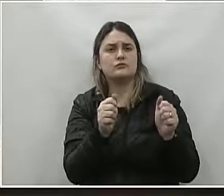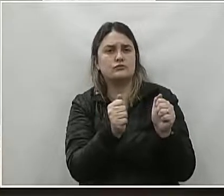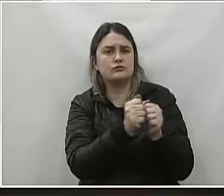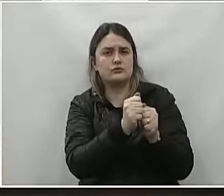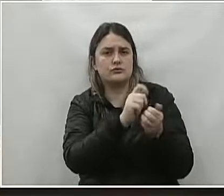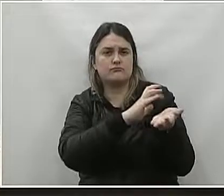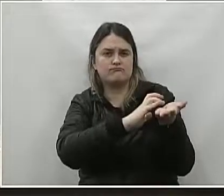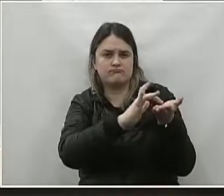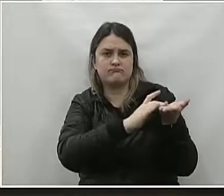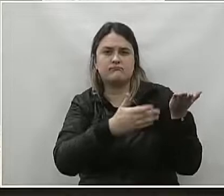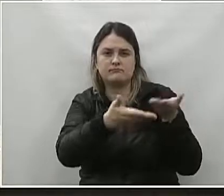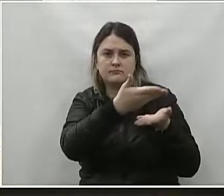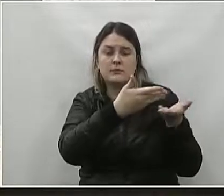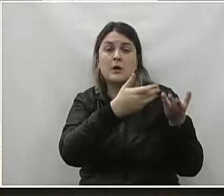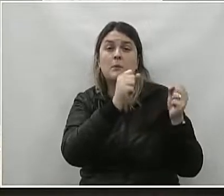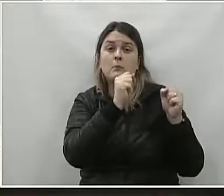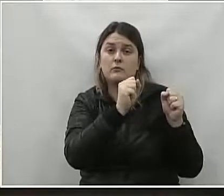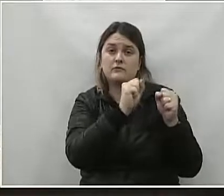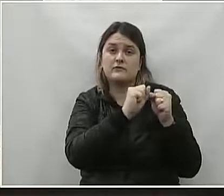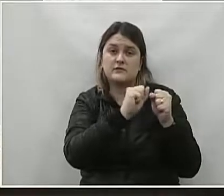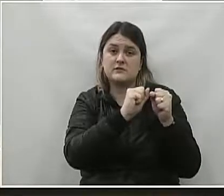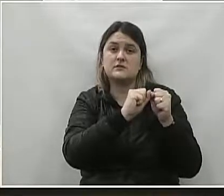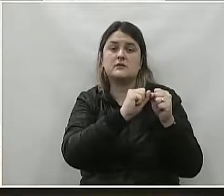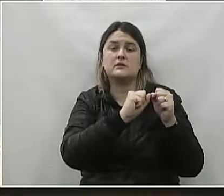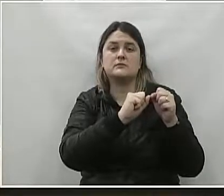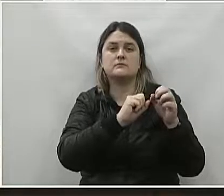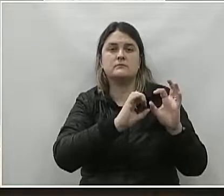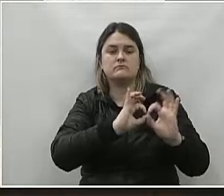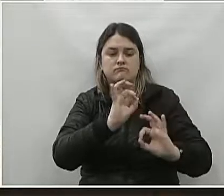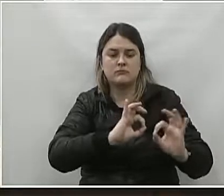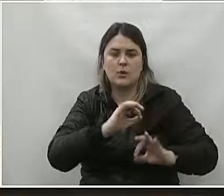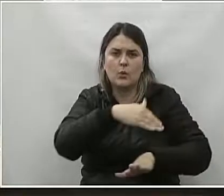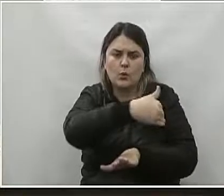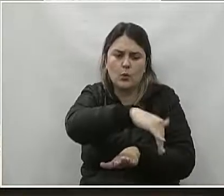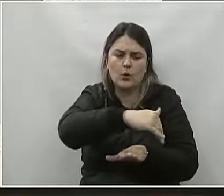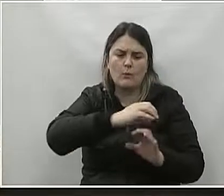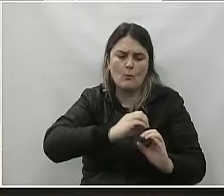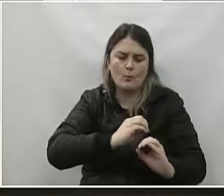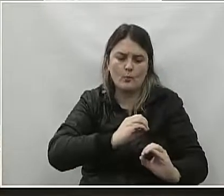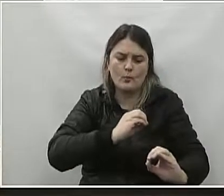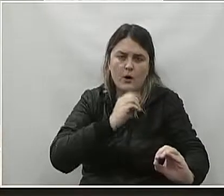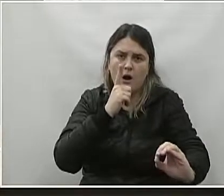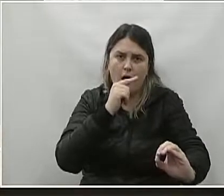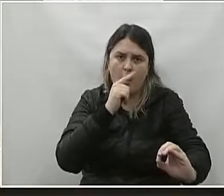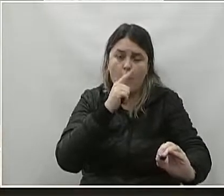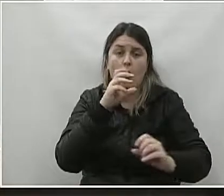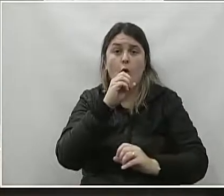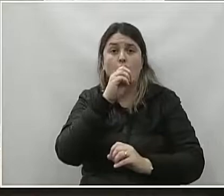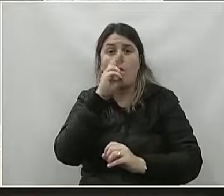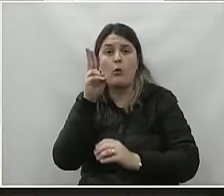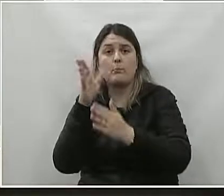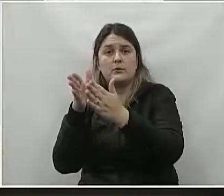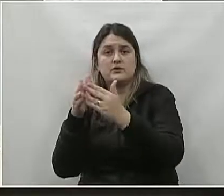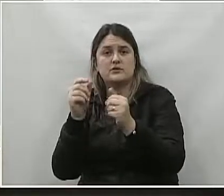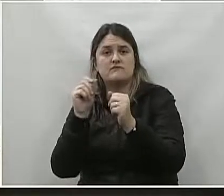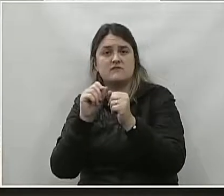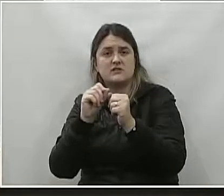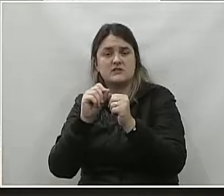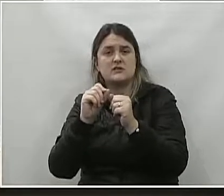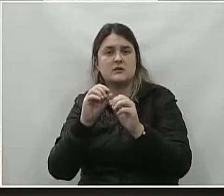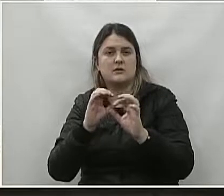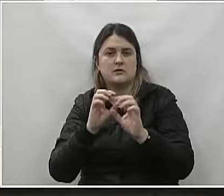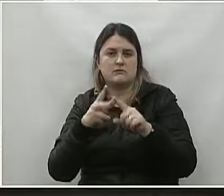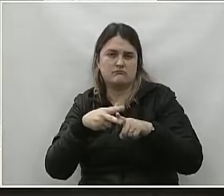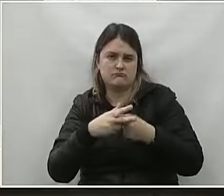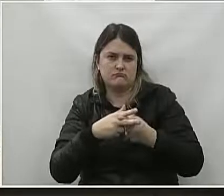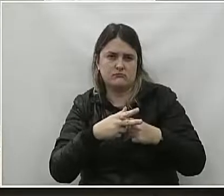com a secretaria competente, possam realizar serviço de tubulação ou oficiar os responsáveis para instalar